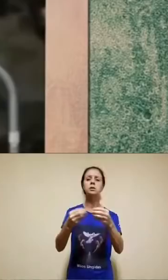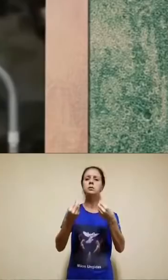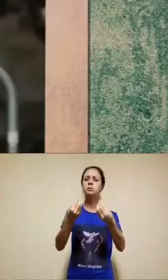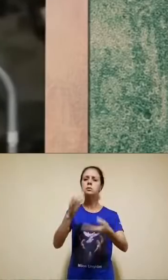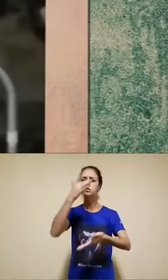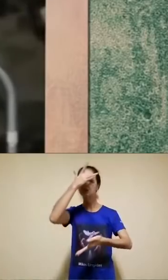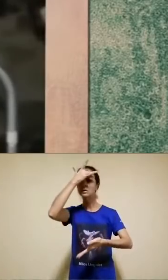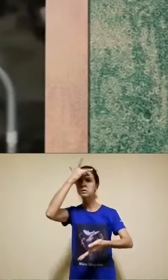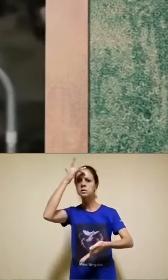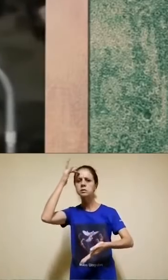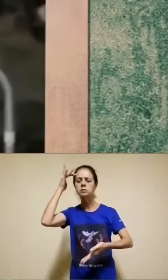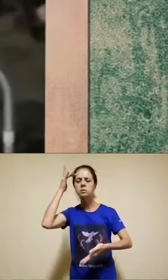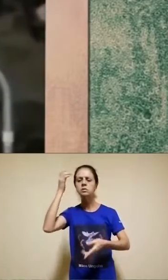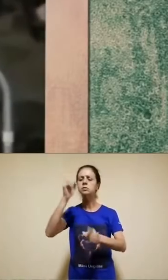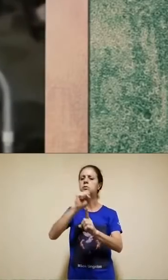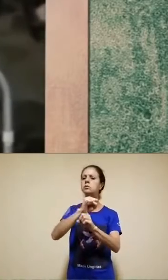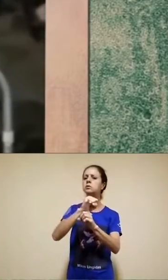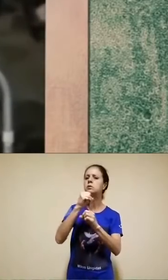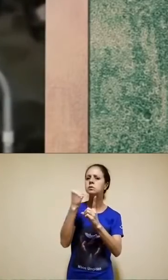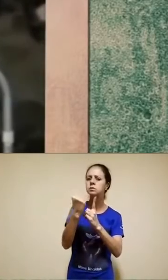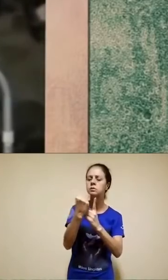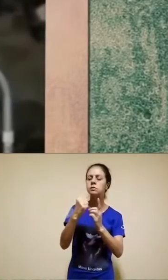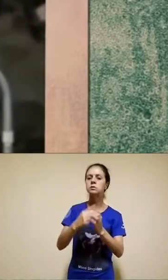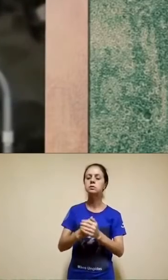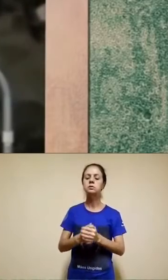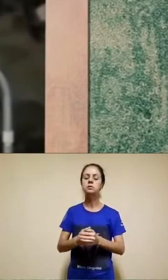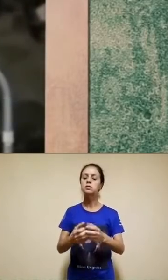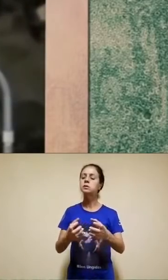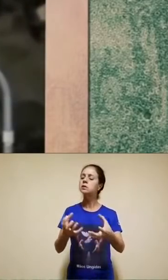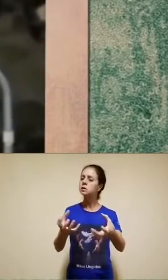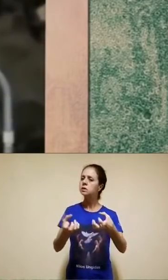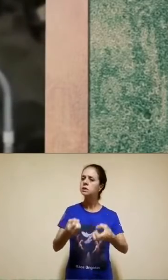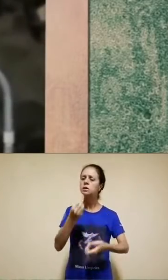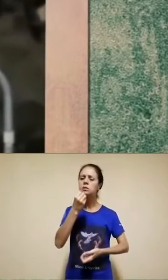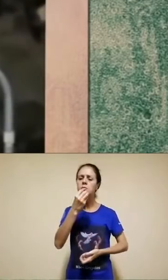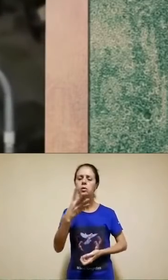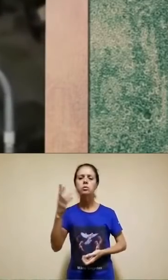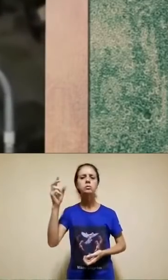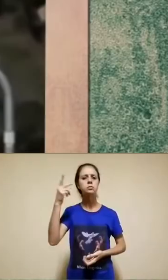più alte della carità, perché cerca il bene comune.